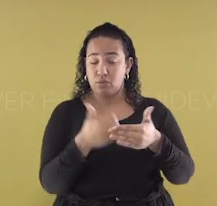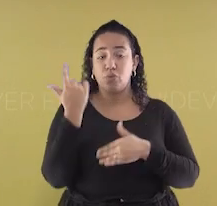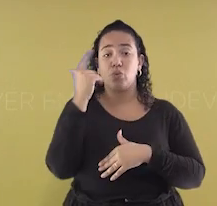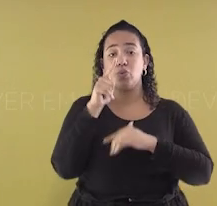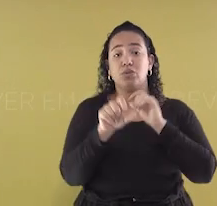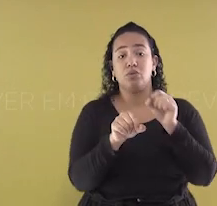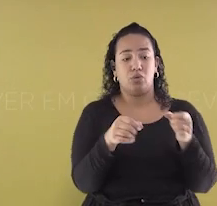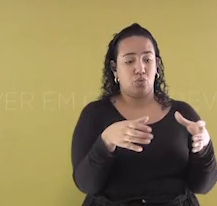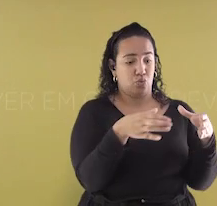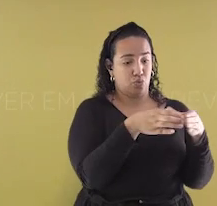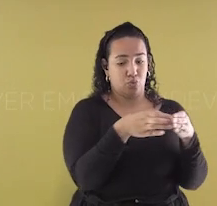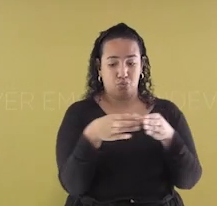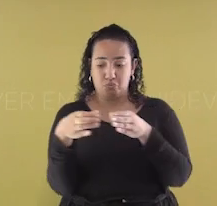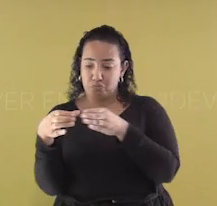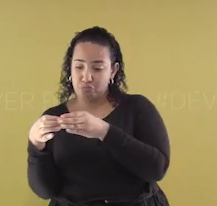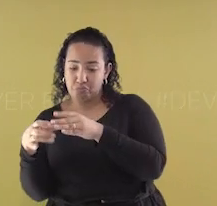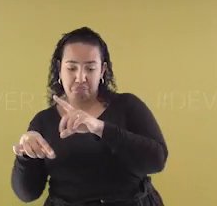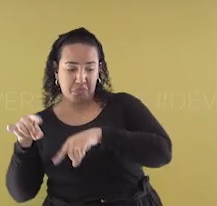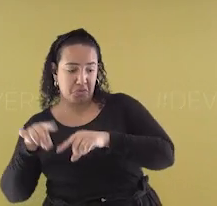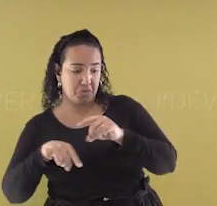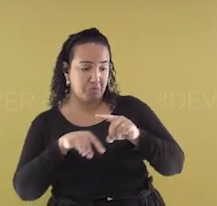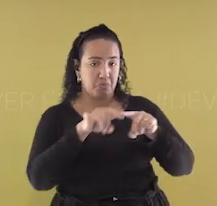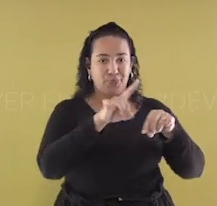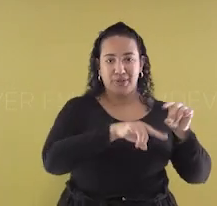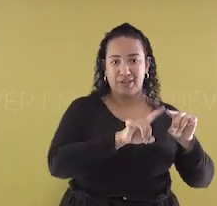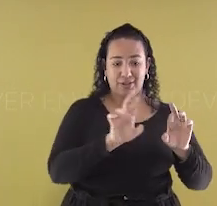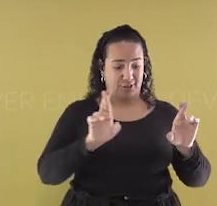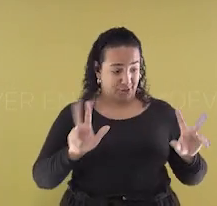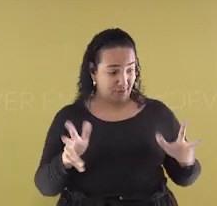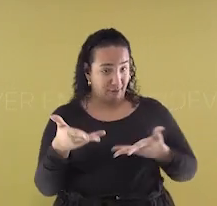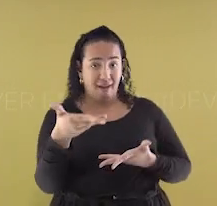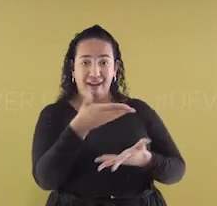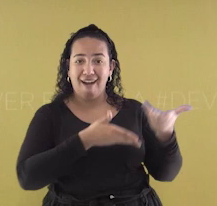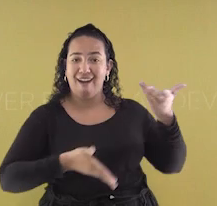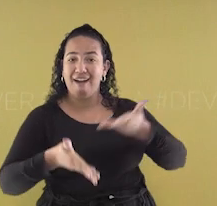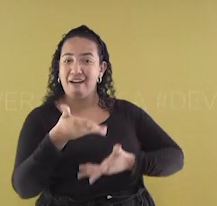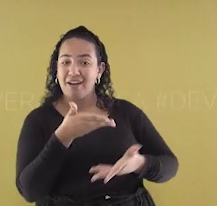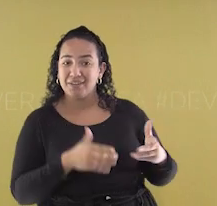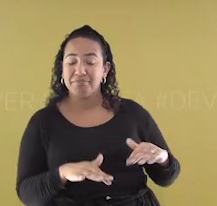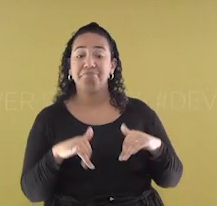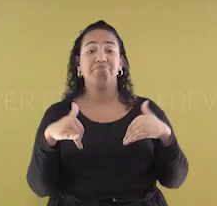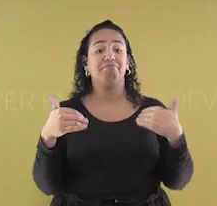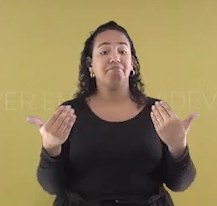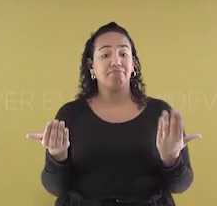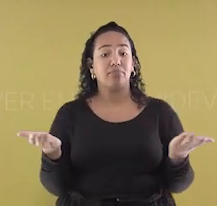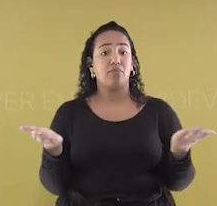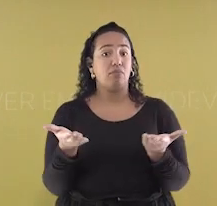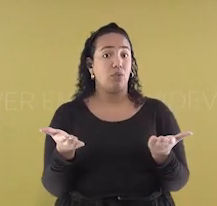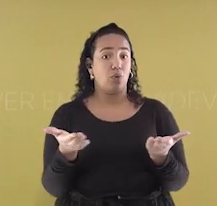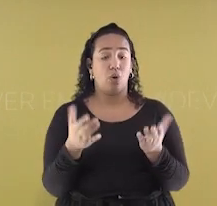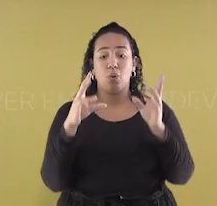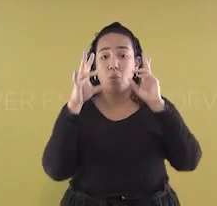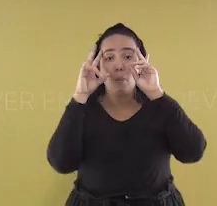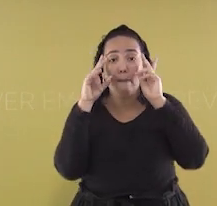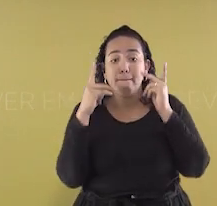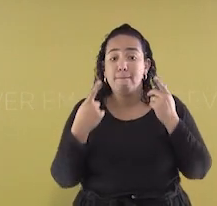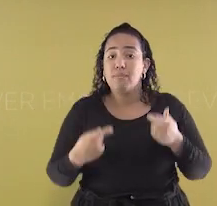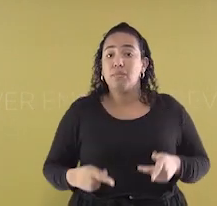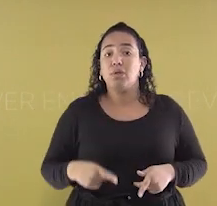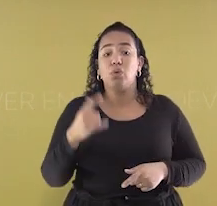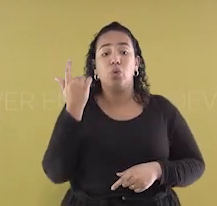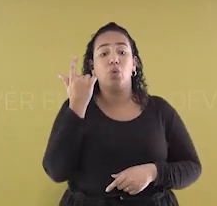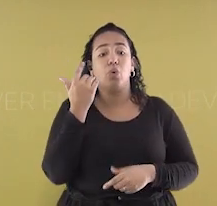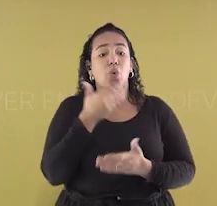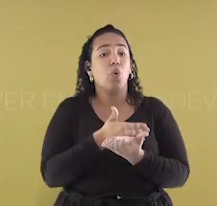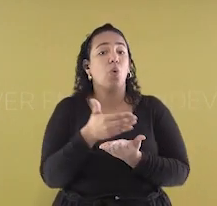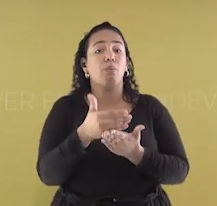entre comunidades diferentes, que produziam coisas diferentes. A partir desse momento, o ser humano